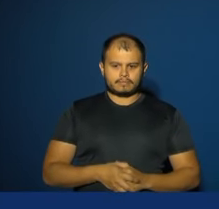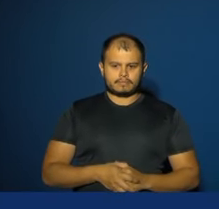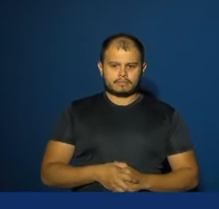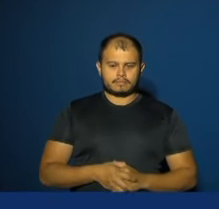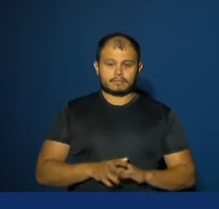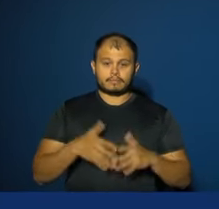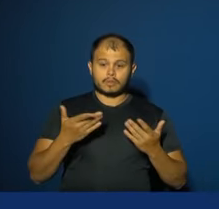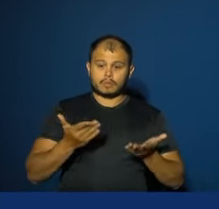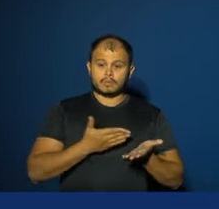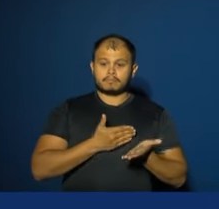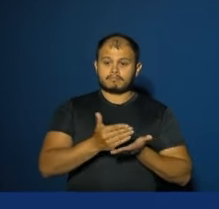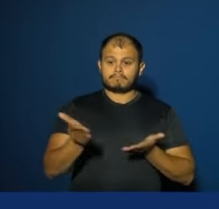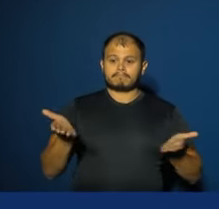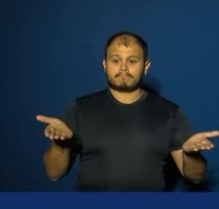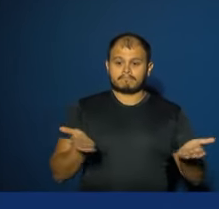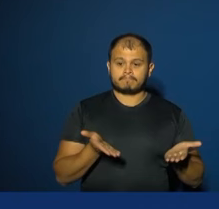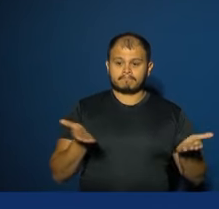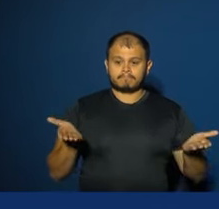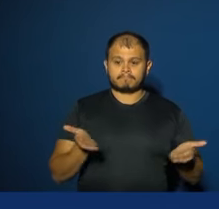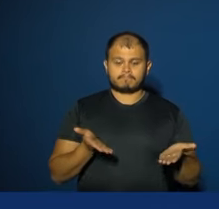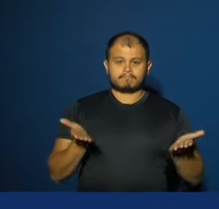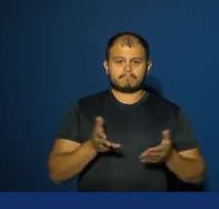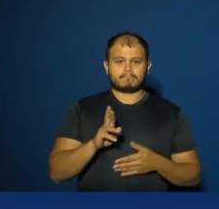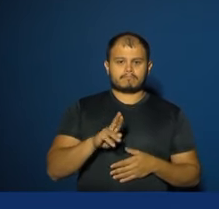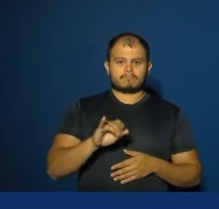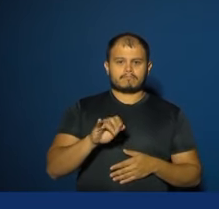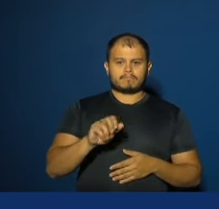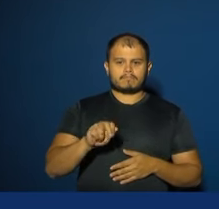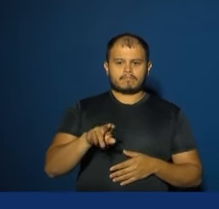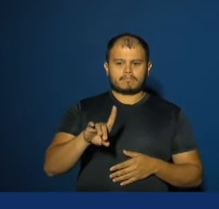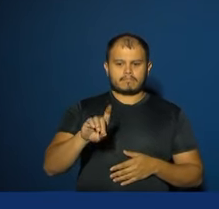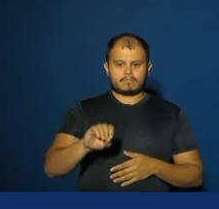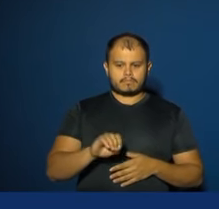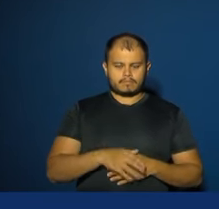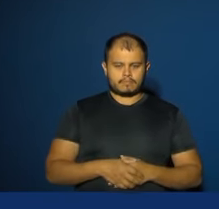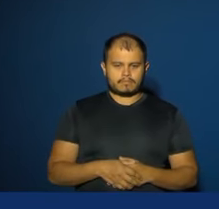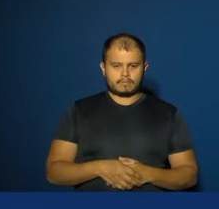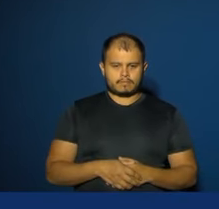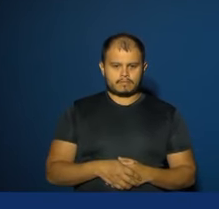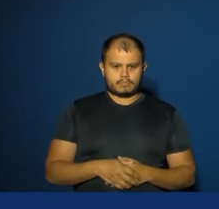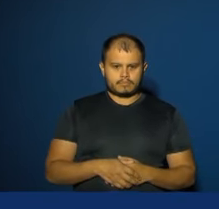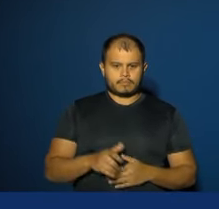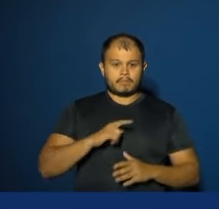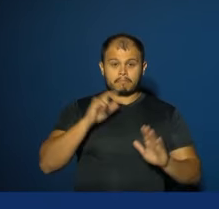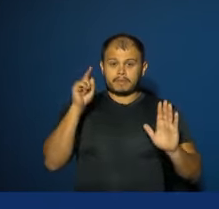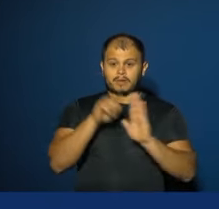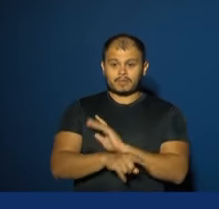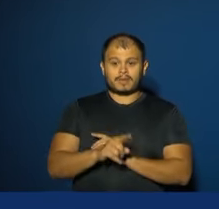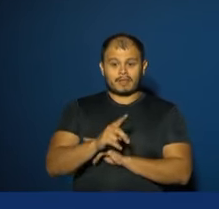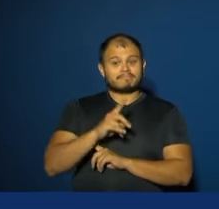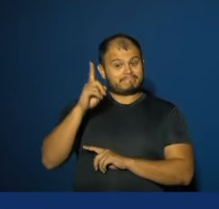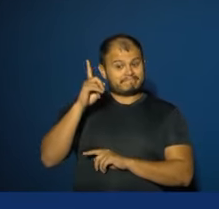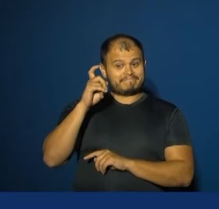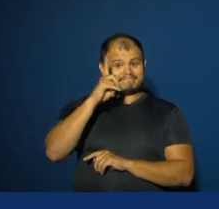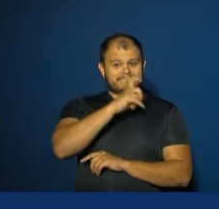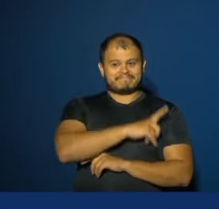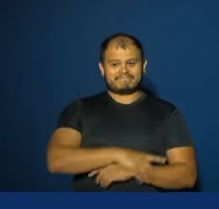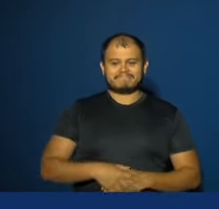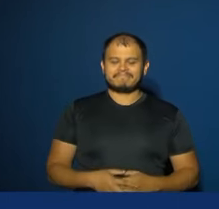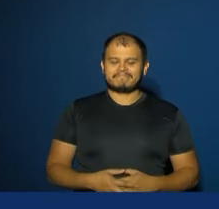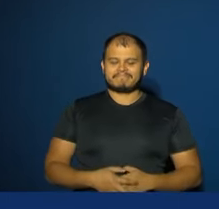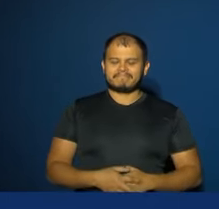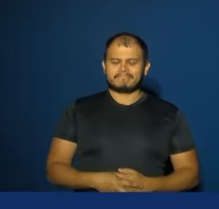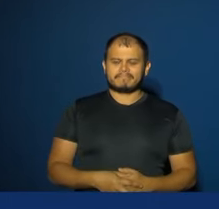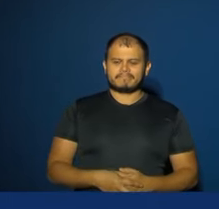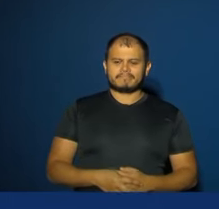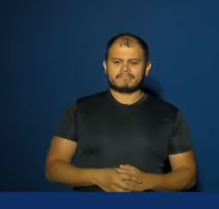queria começar com o Ricardo e fazer uma pergunta high level. A pergunta é: